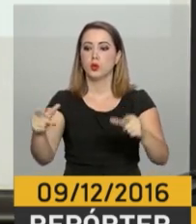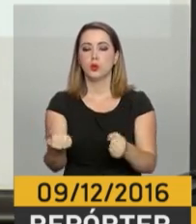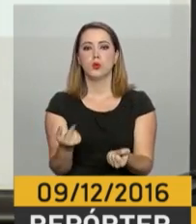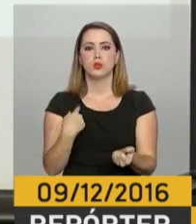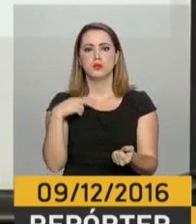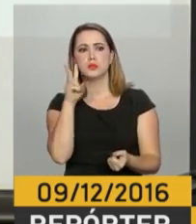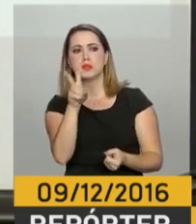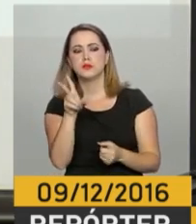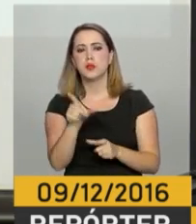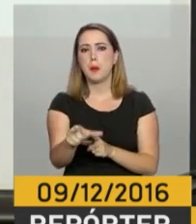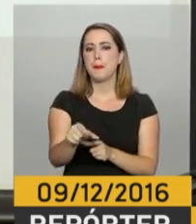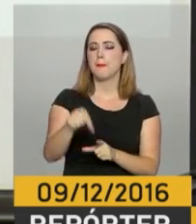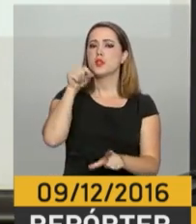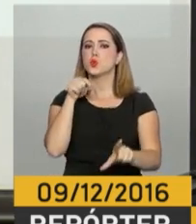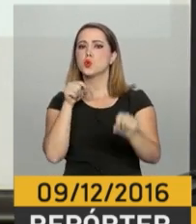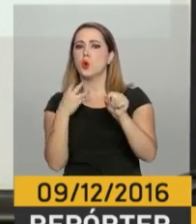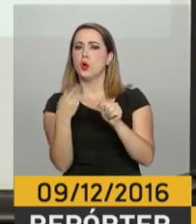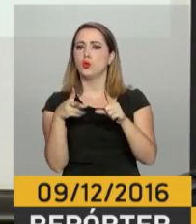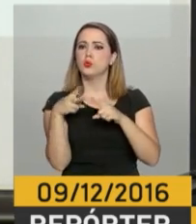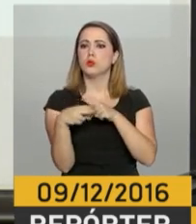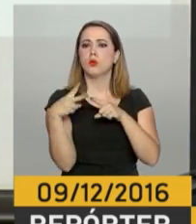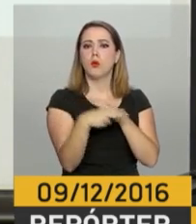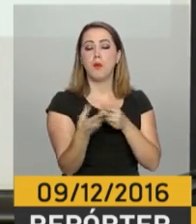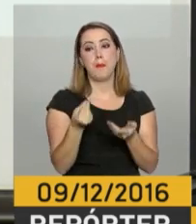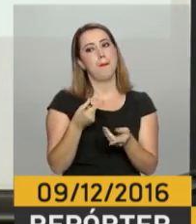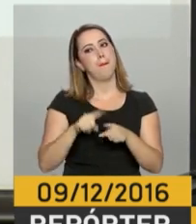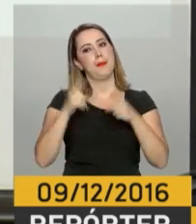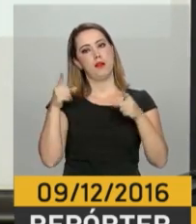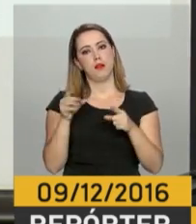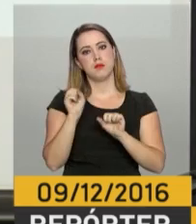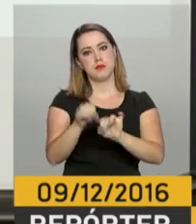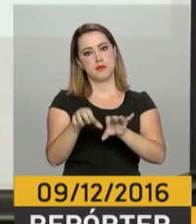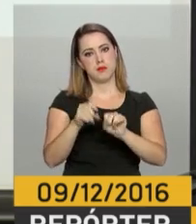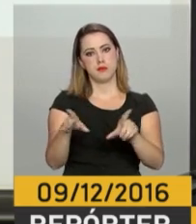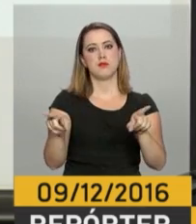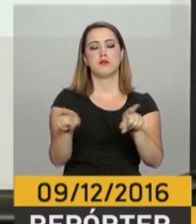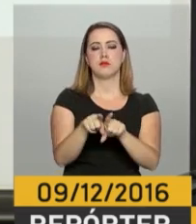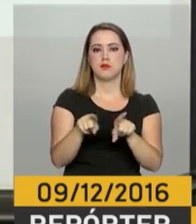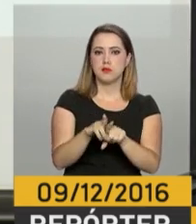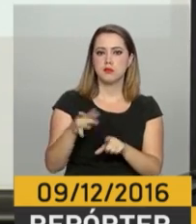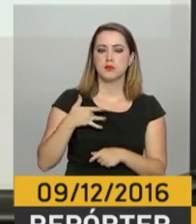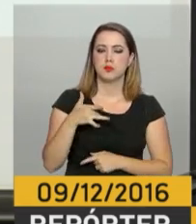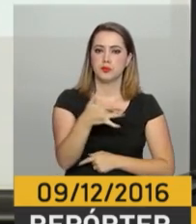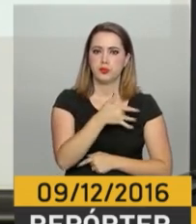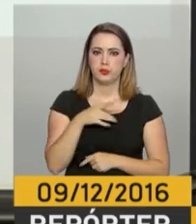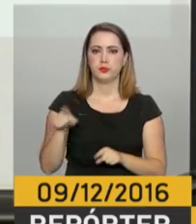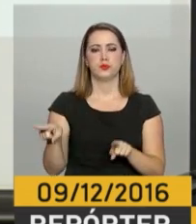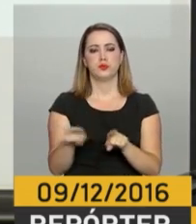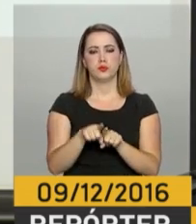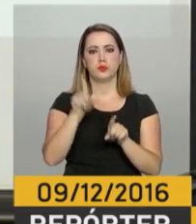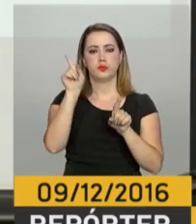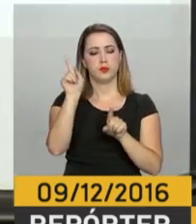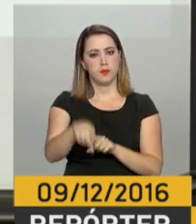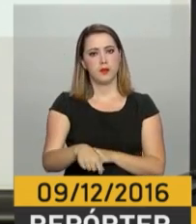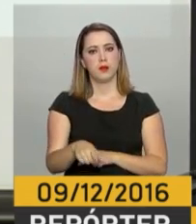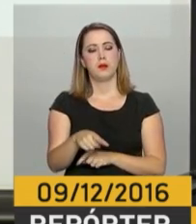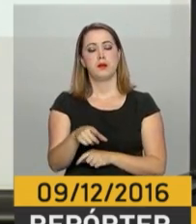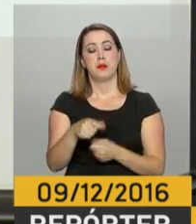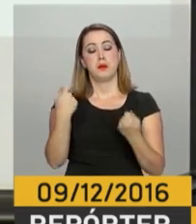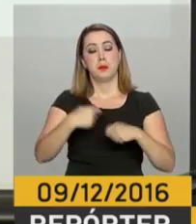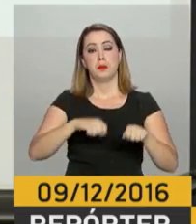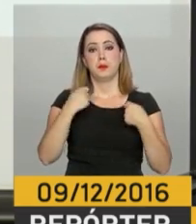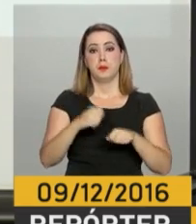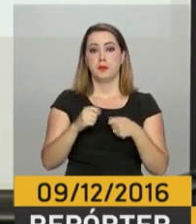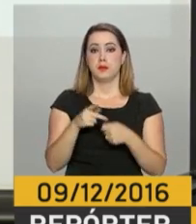qualquer coisa, mas coloca em saúde e educação. Então, é preciso desmistificar estas informações.